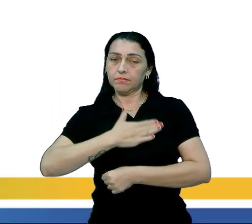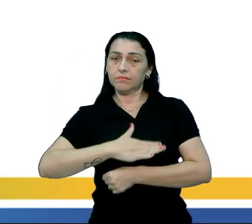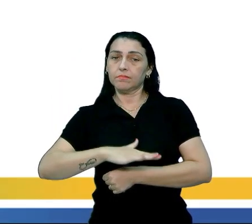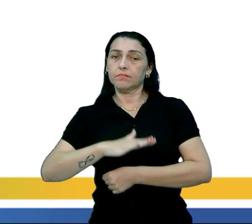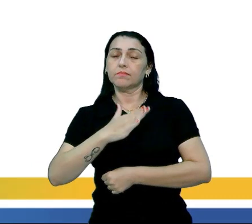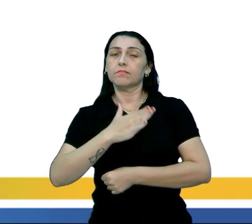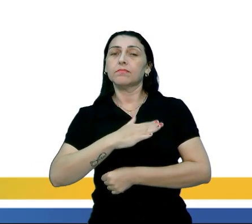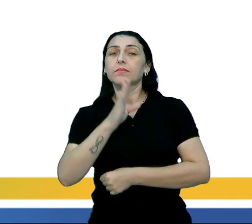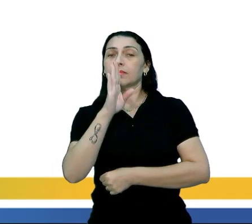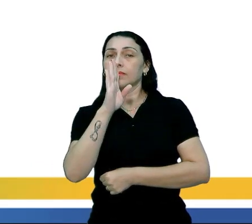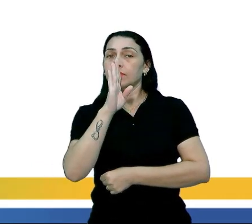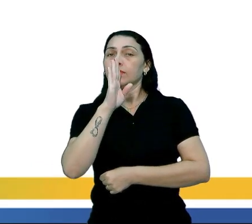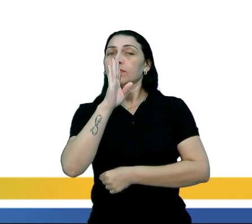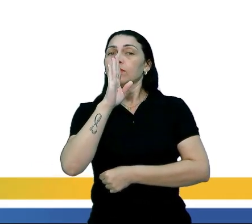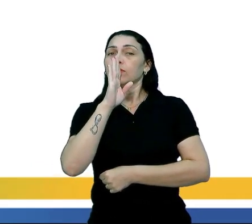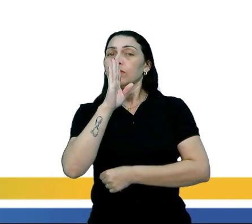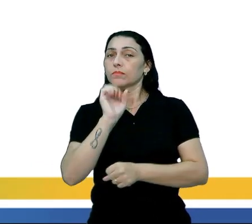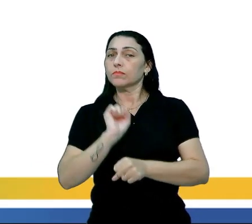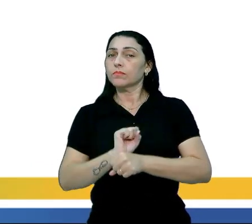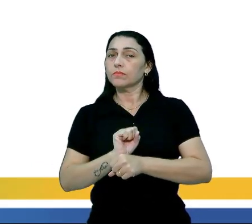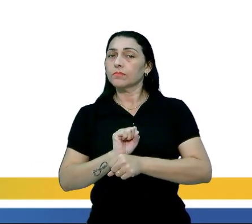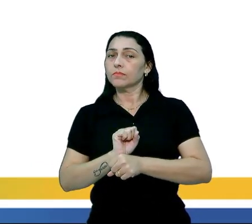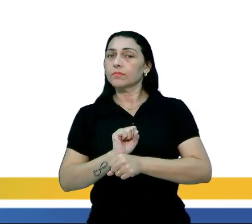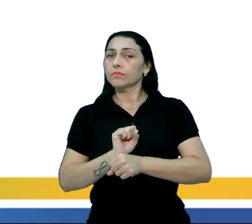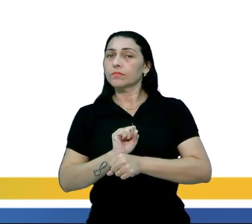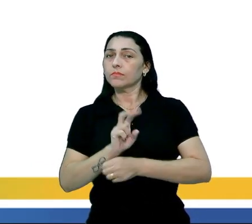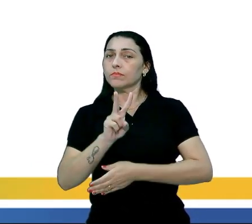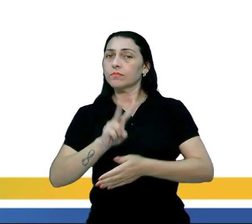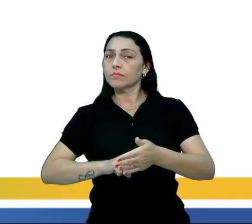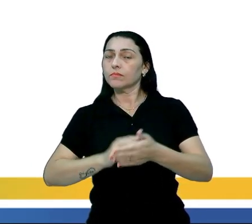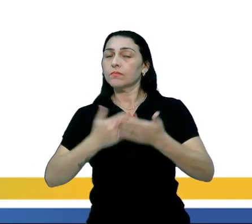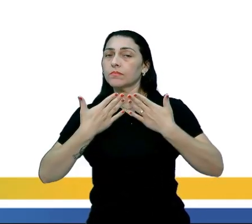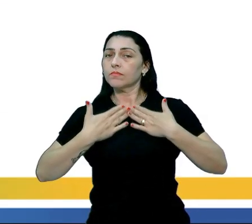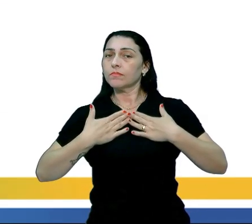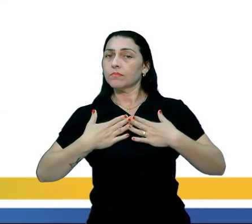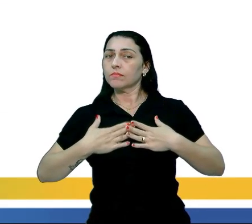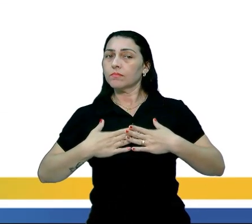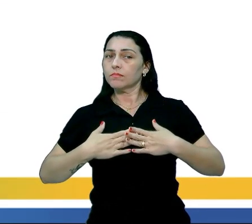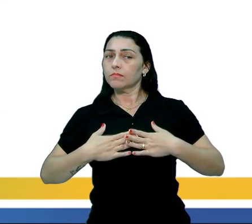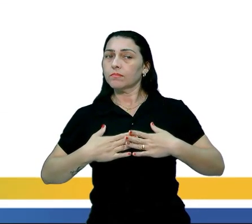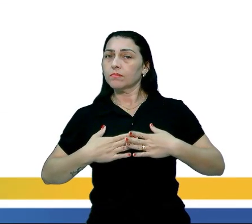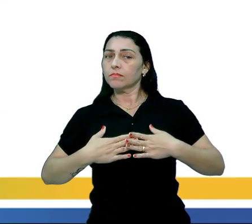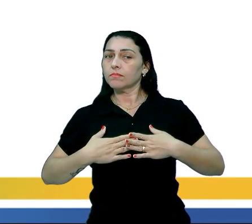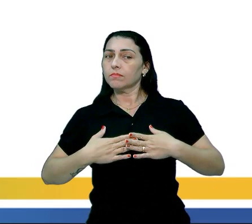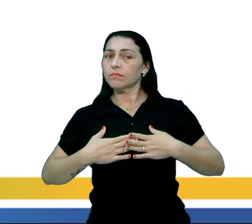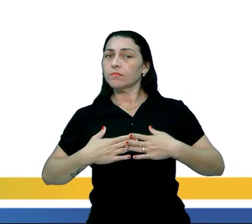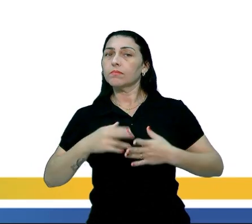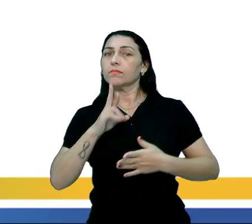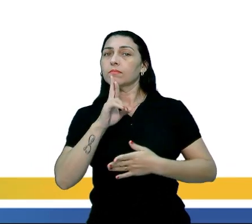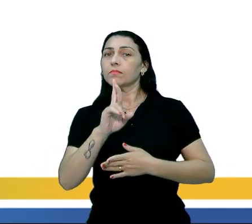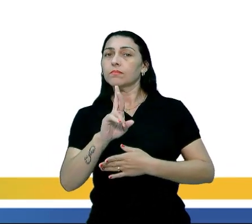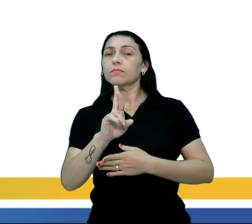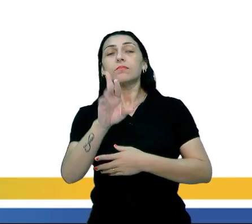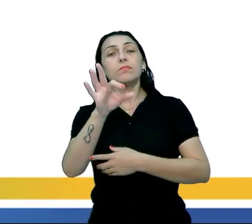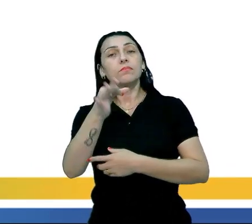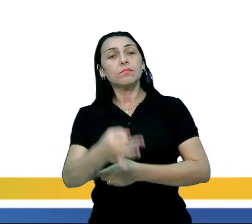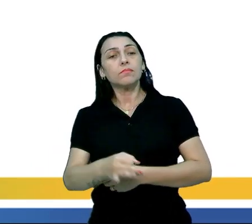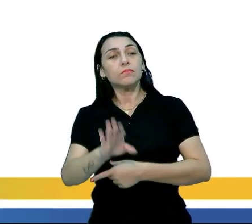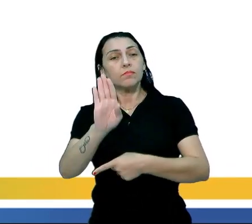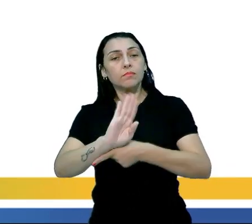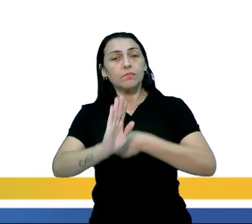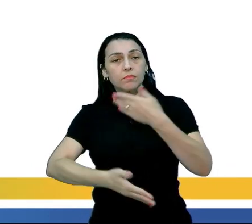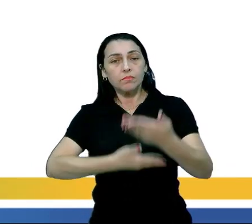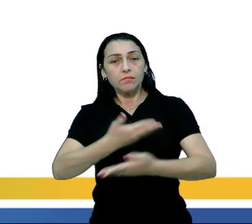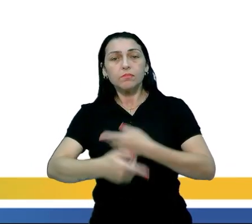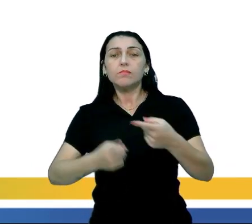vai, vou ficar em silêncio, pausou, leu, acalmou, a gente vai direto para o comando, para a alternativa certa, que é